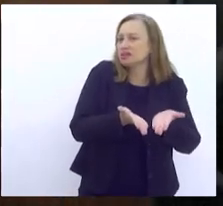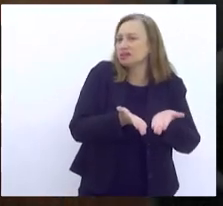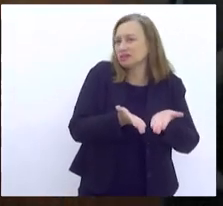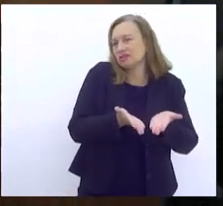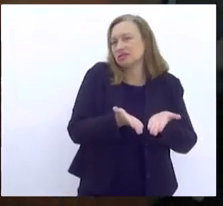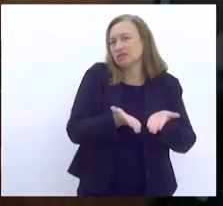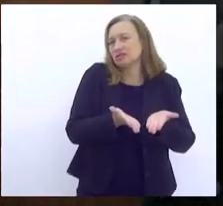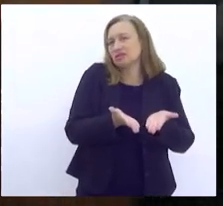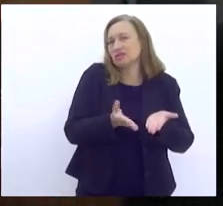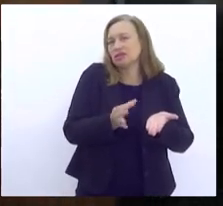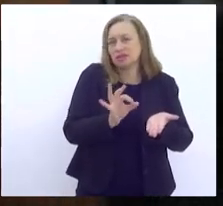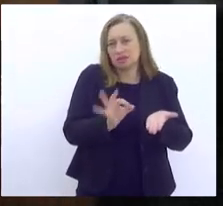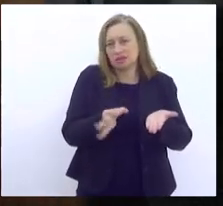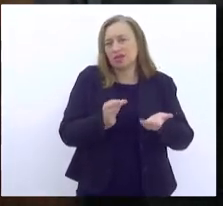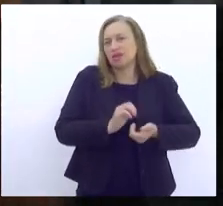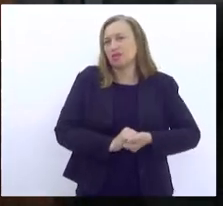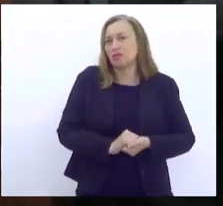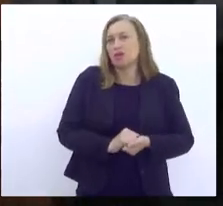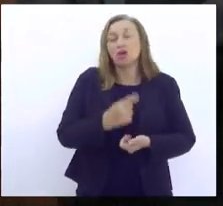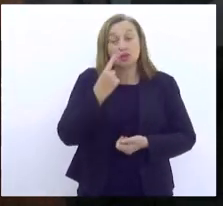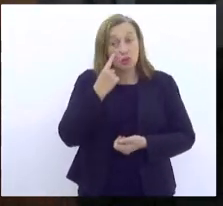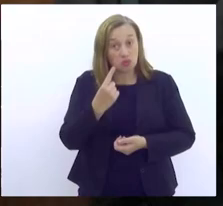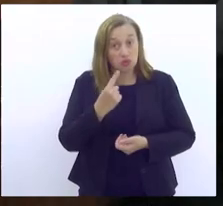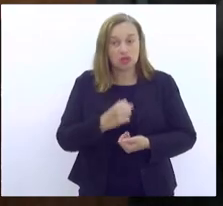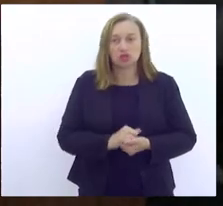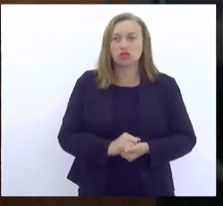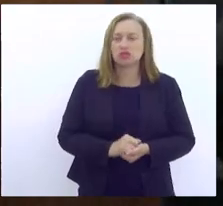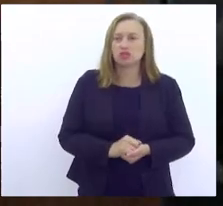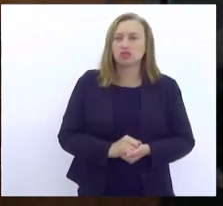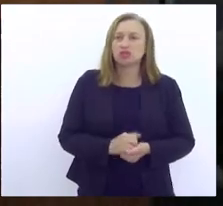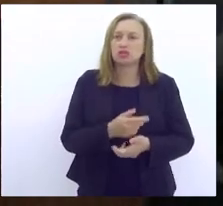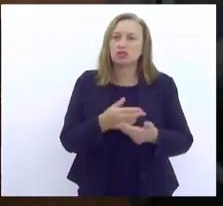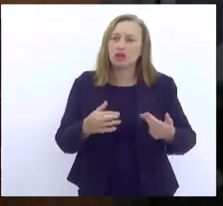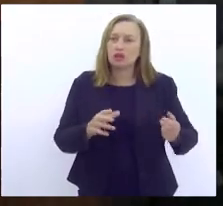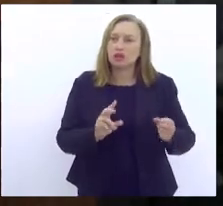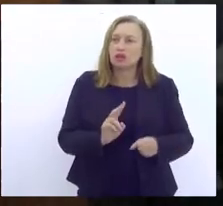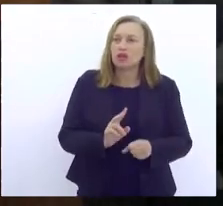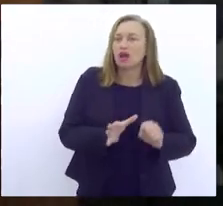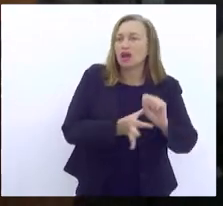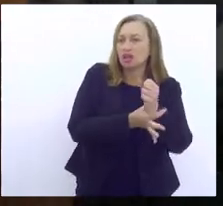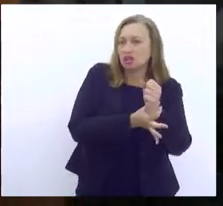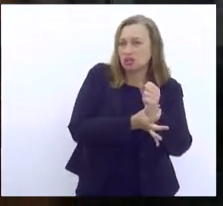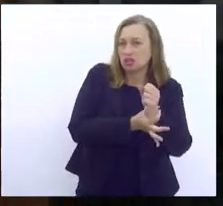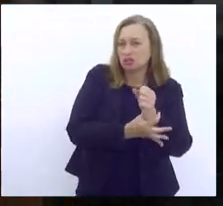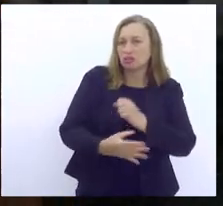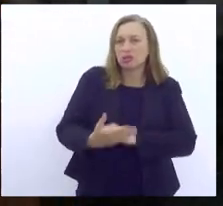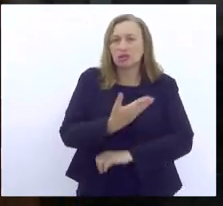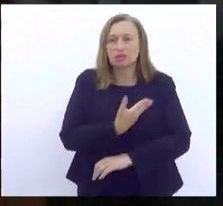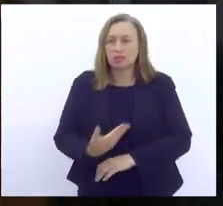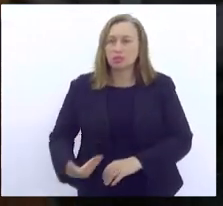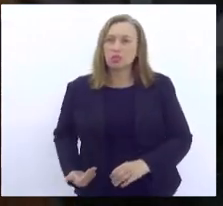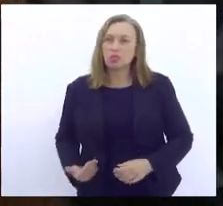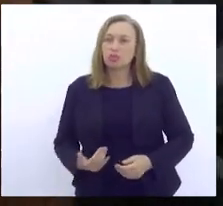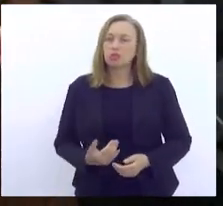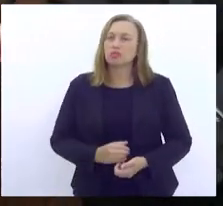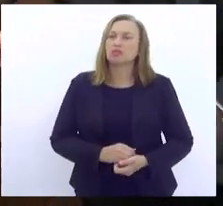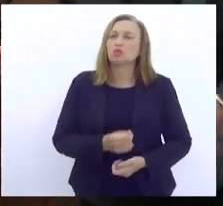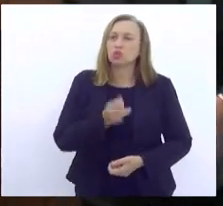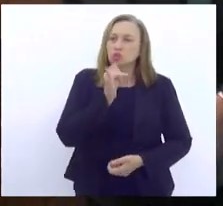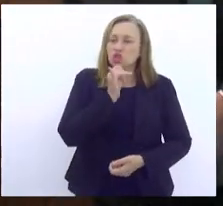presidente. Eu tenho encontrado com muitos agentes públicos e